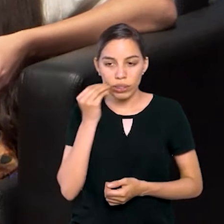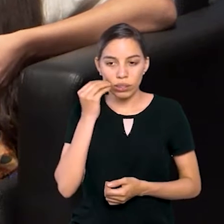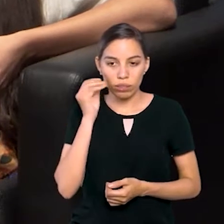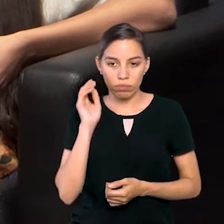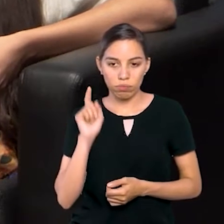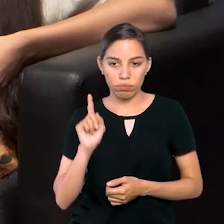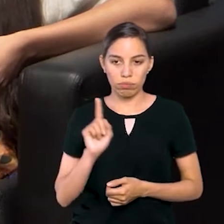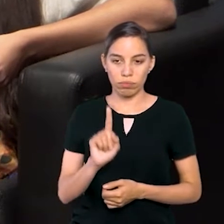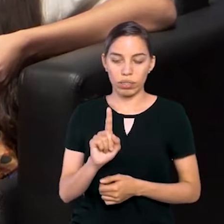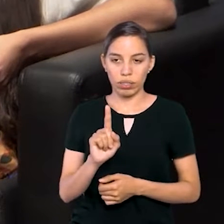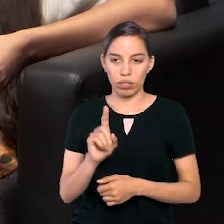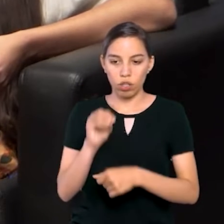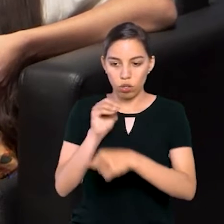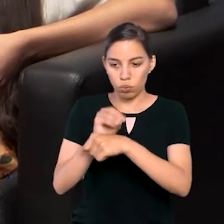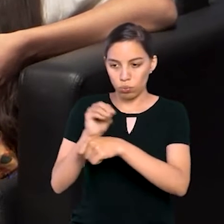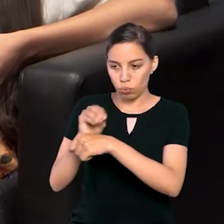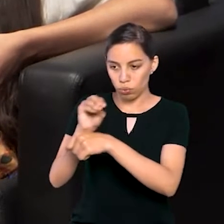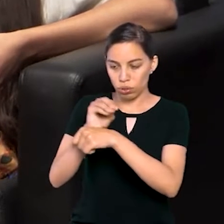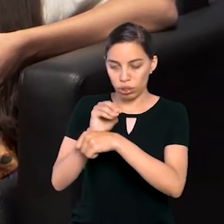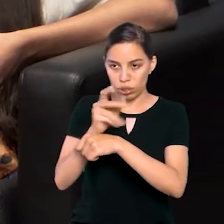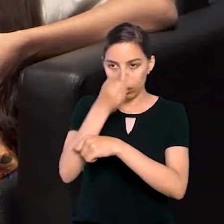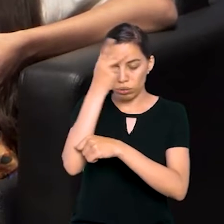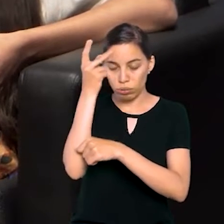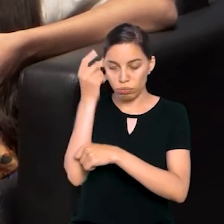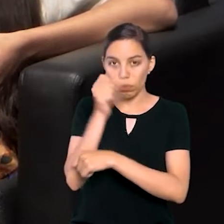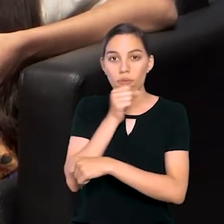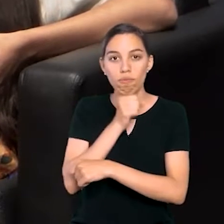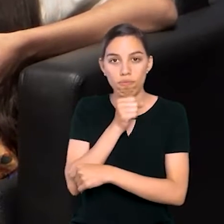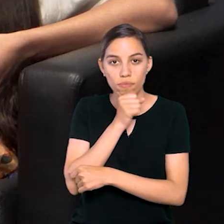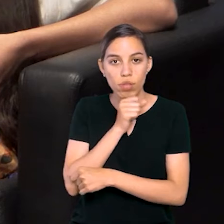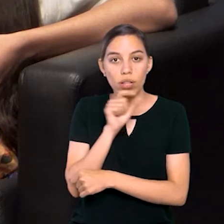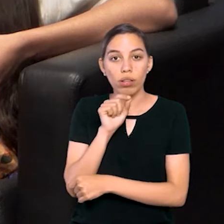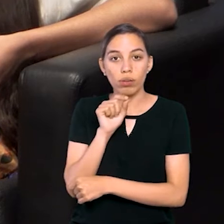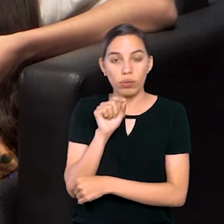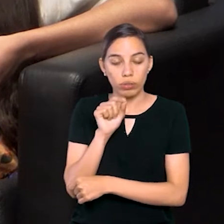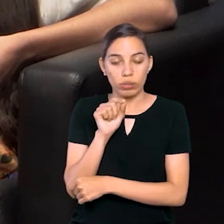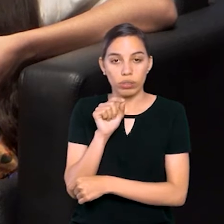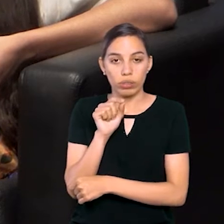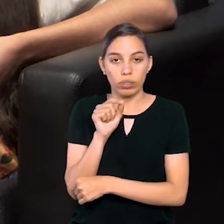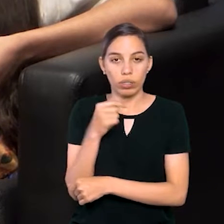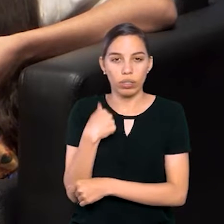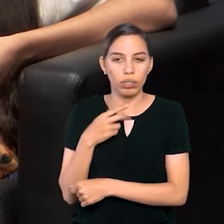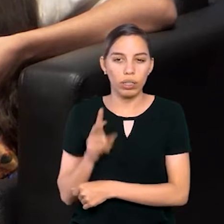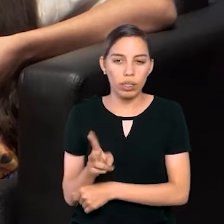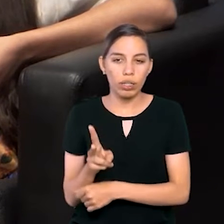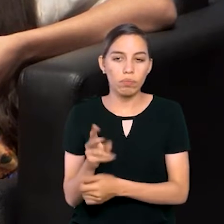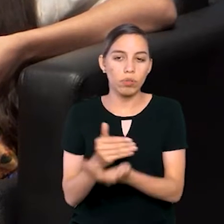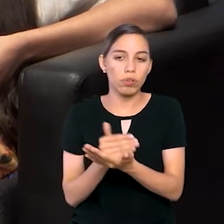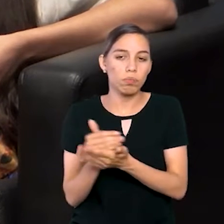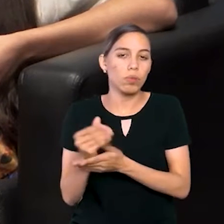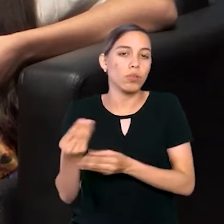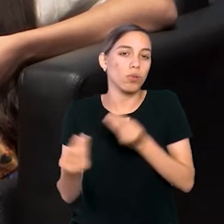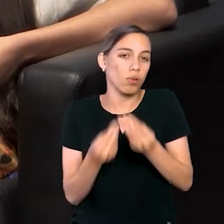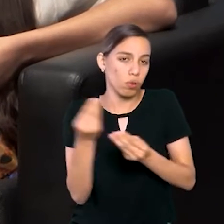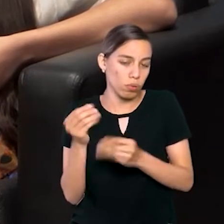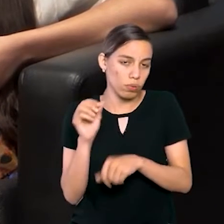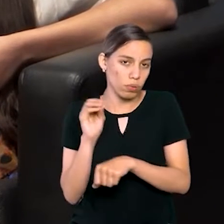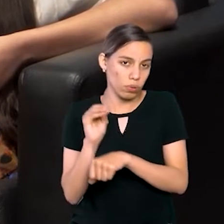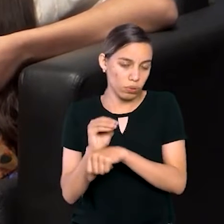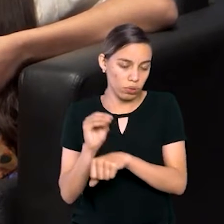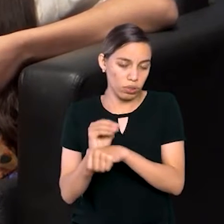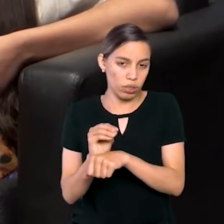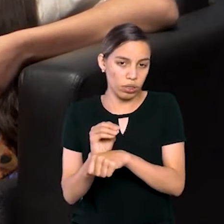as anciãs, por exemplo, do nosso povo, eu sempre faço com massagem nos pés,